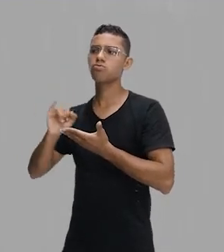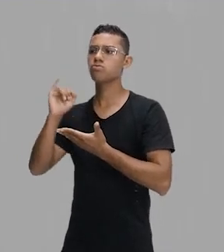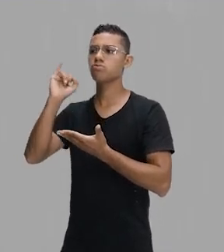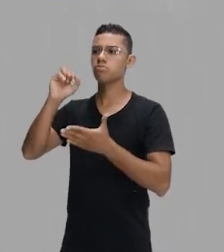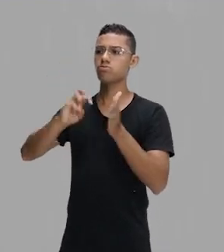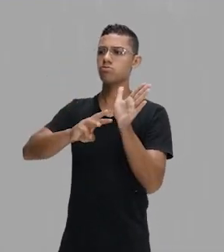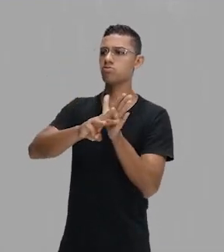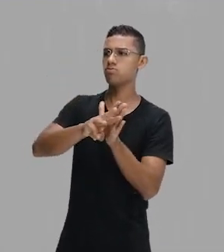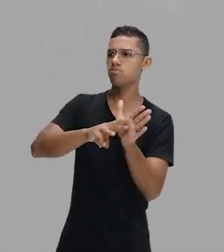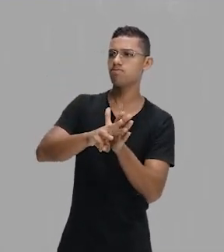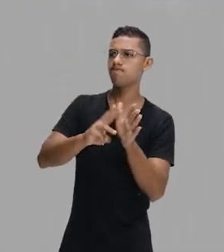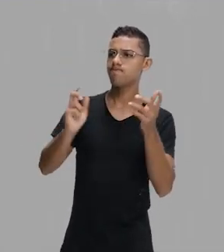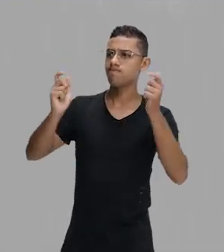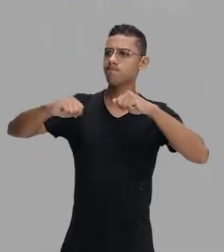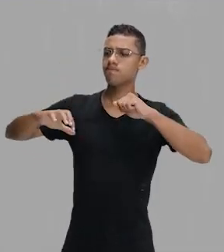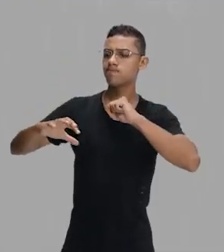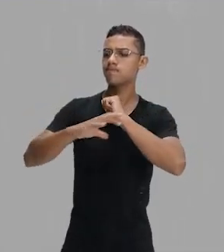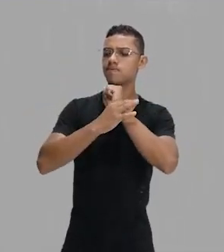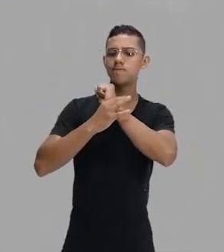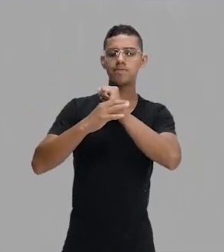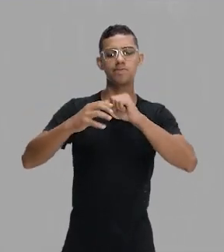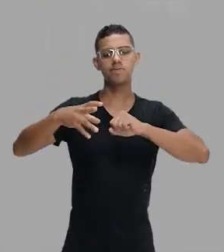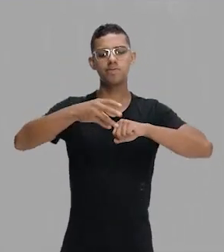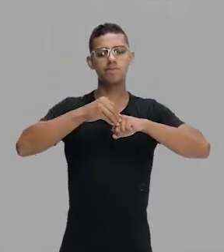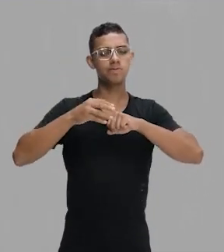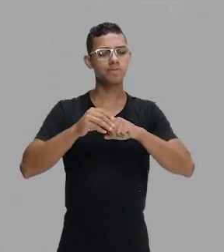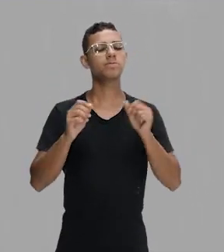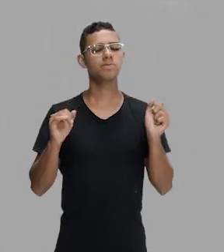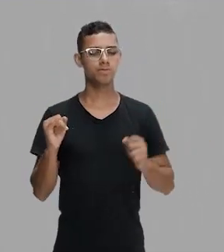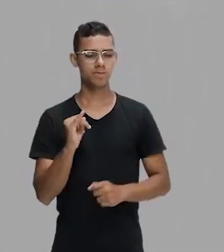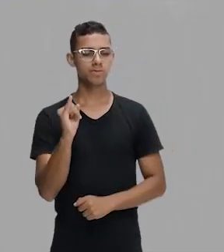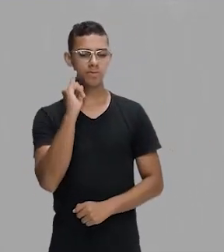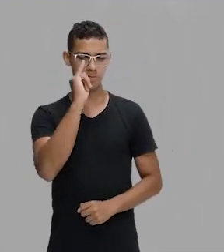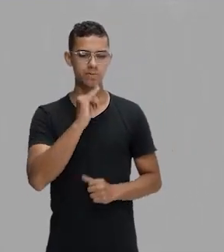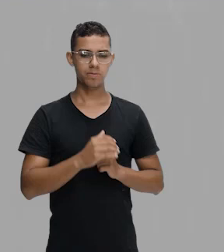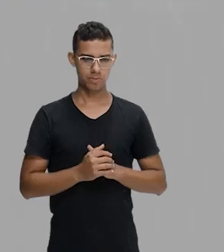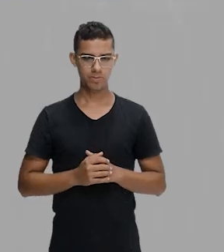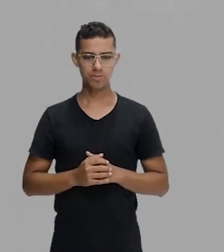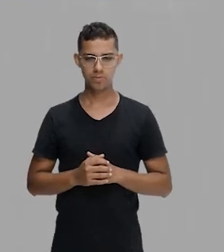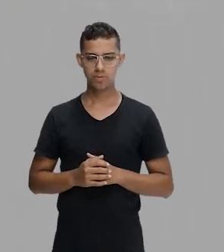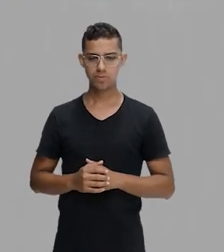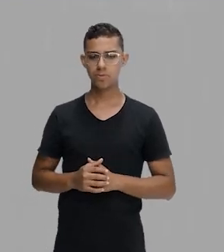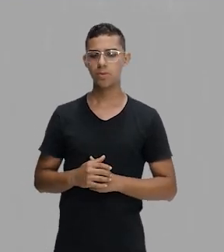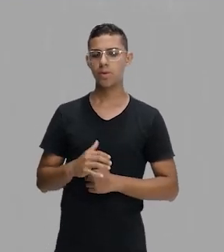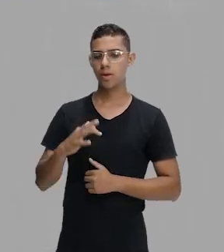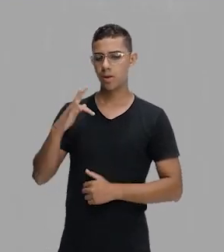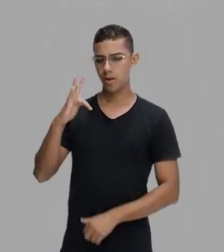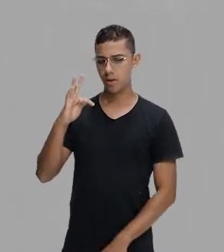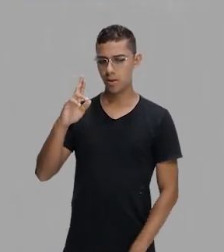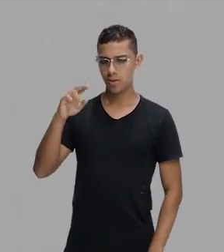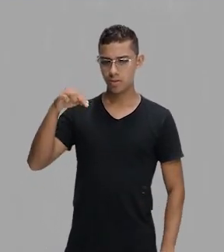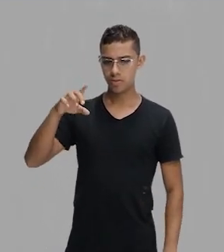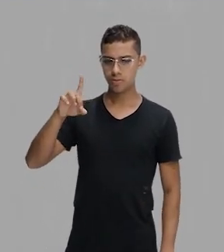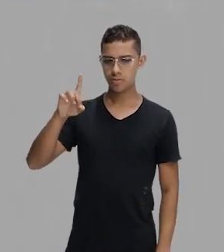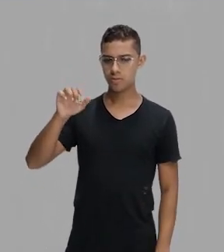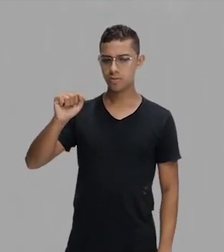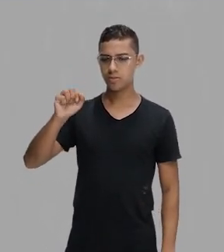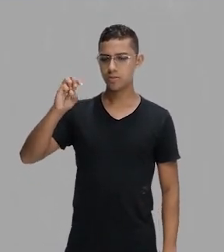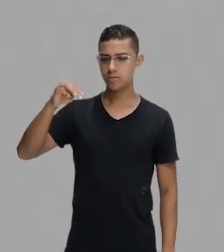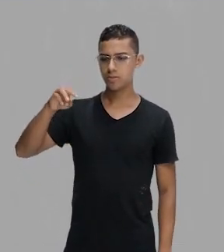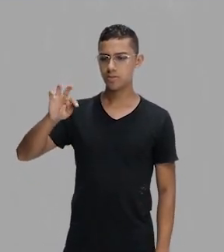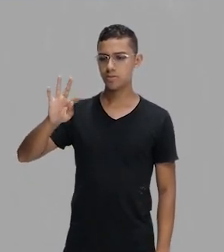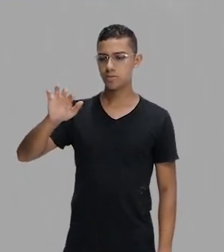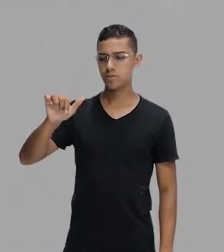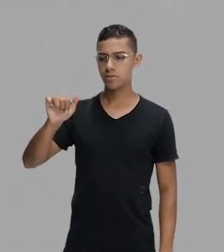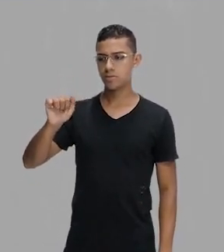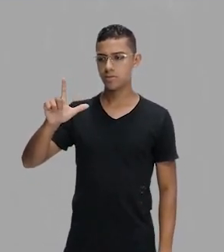de um conhecimento seguro, ela é fundamento, ela está fundamentalmente sendo